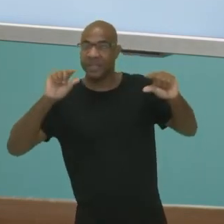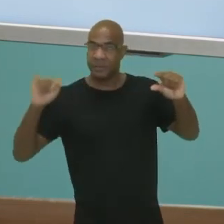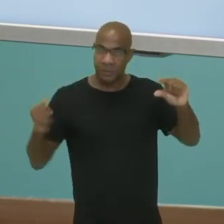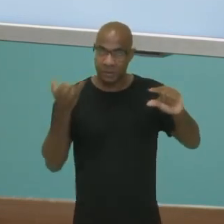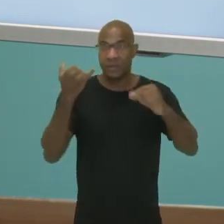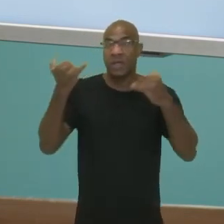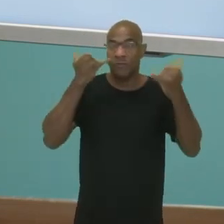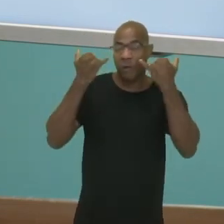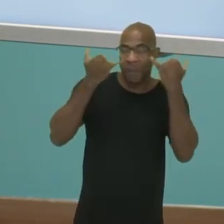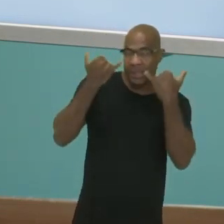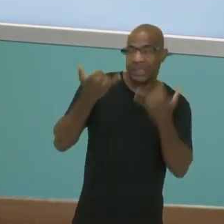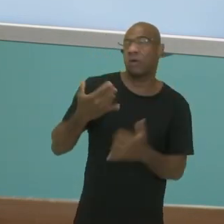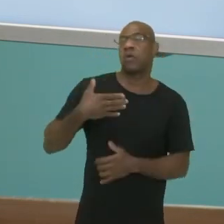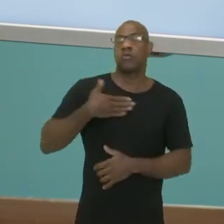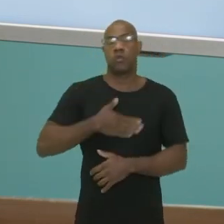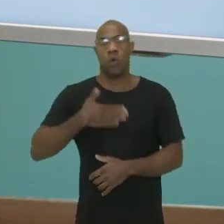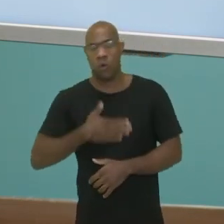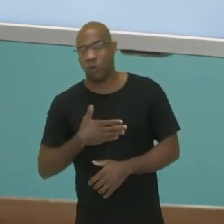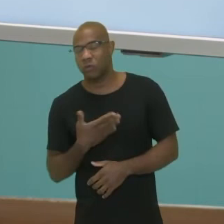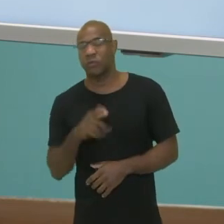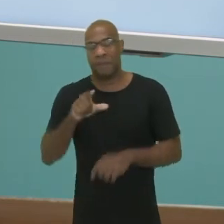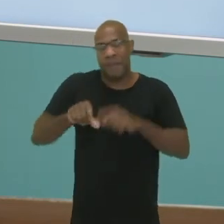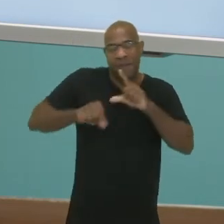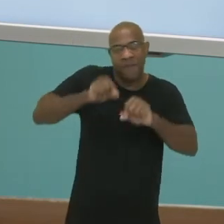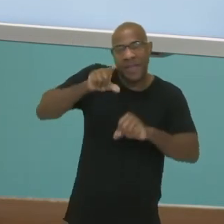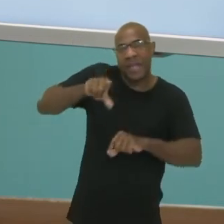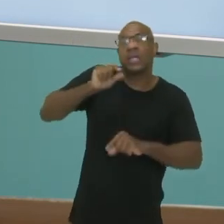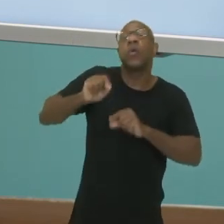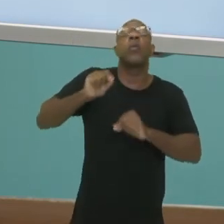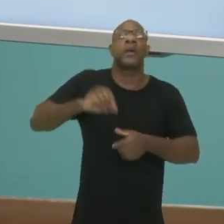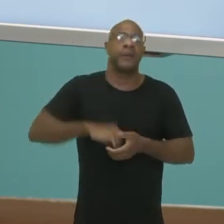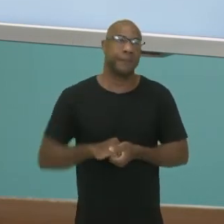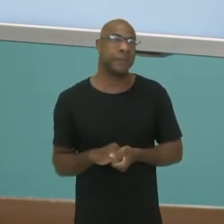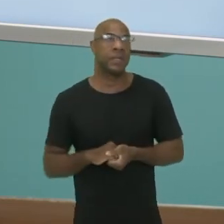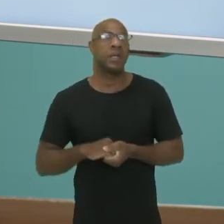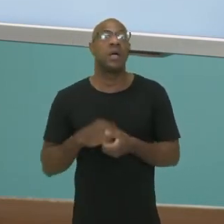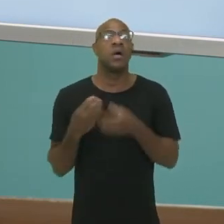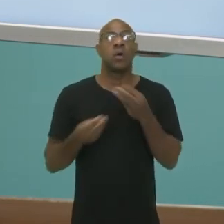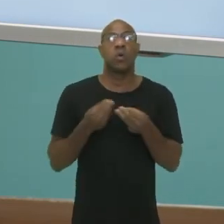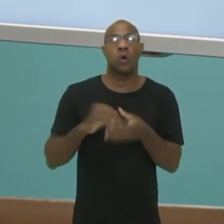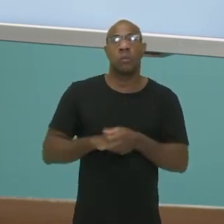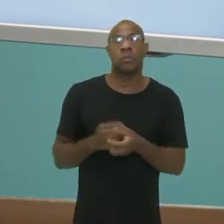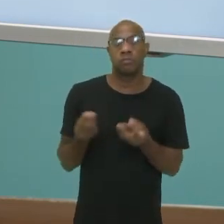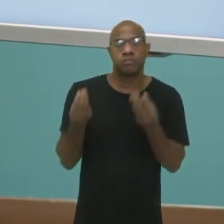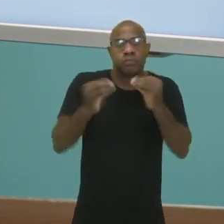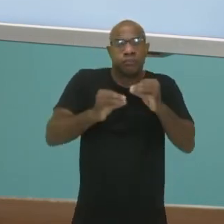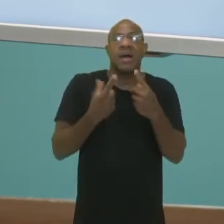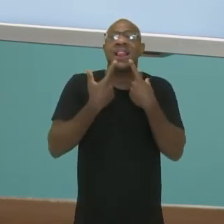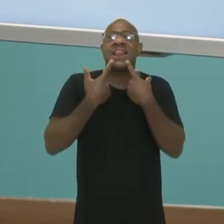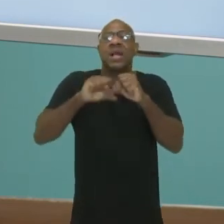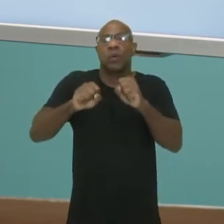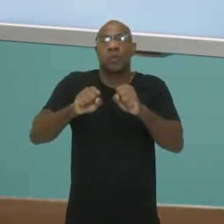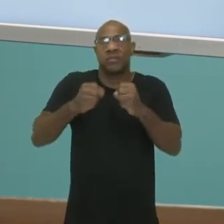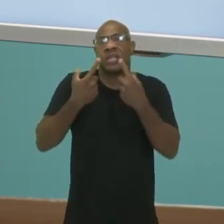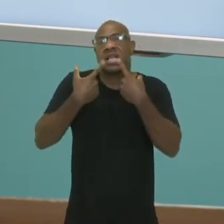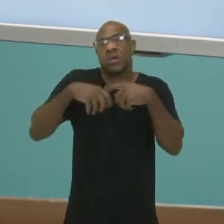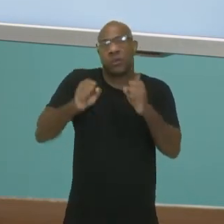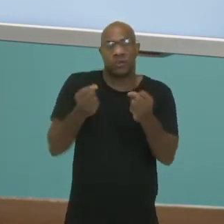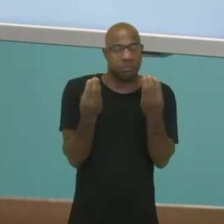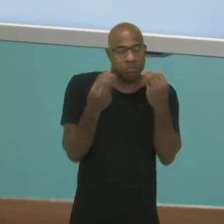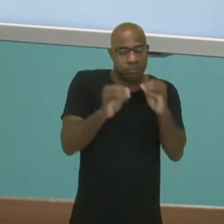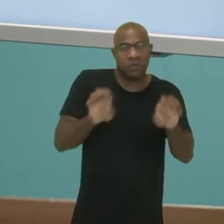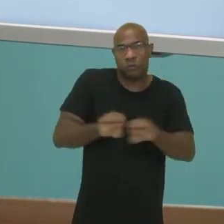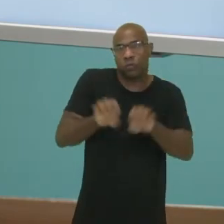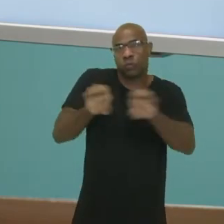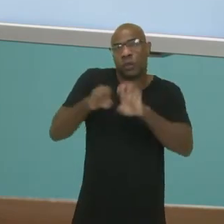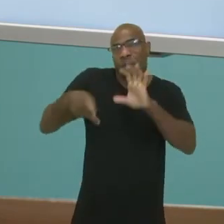informações de gostos e preferências, informações familiares. Como é que eu coloco linguisticamente isso, de forma, né, na estrutura linguística, no